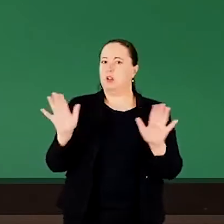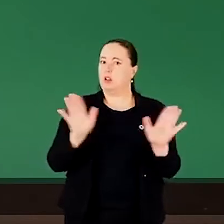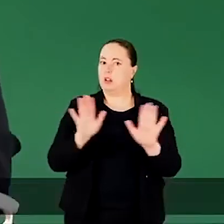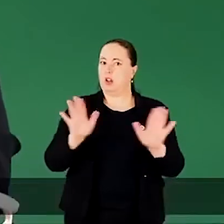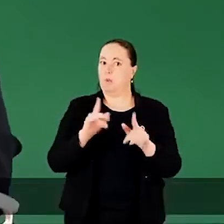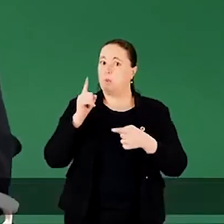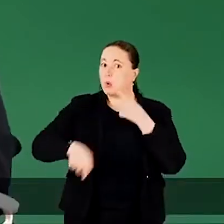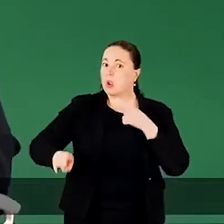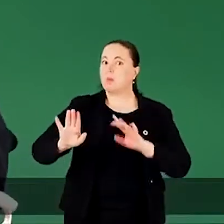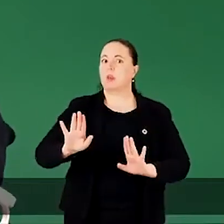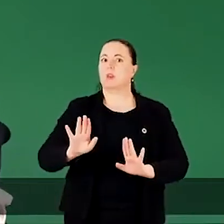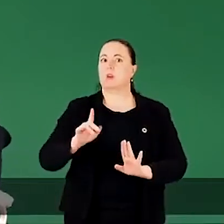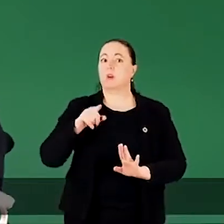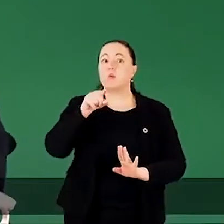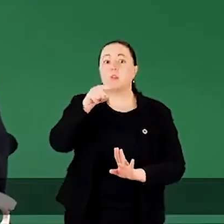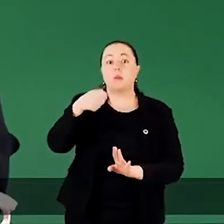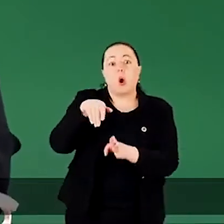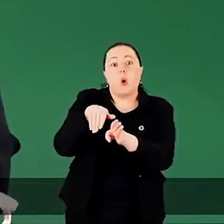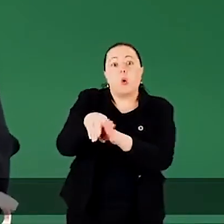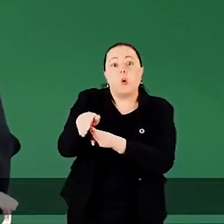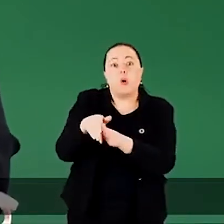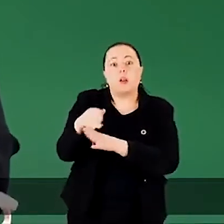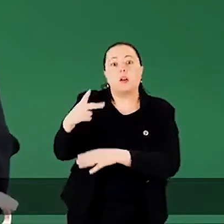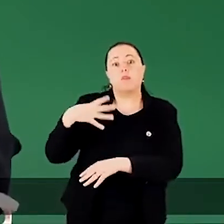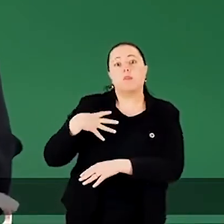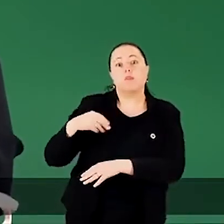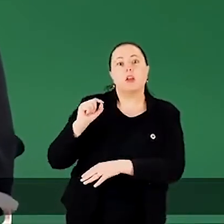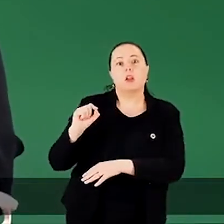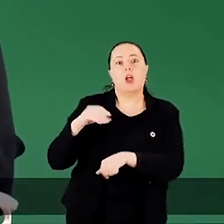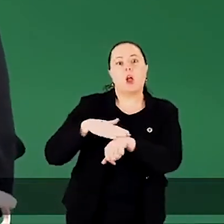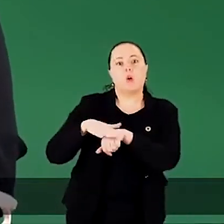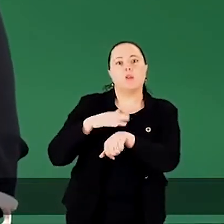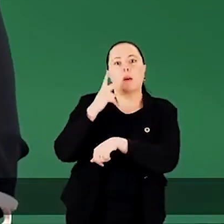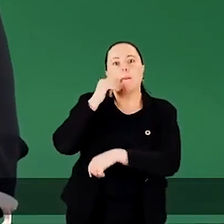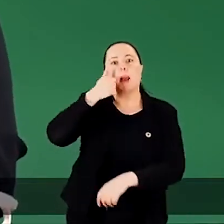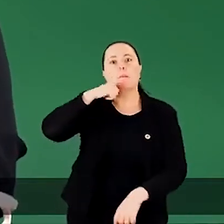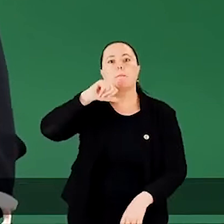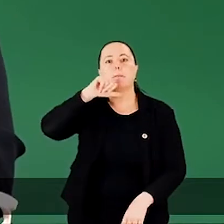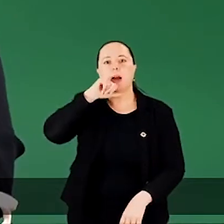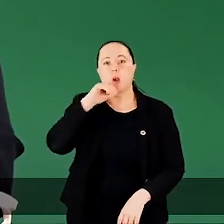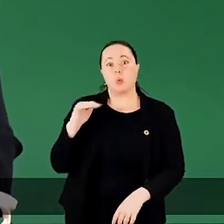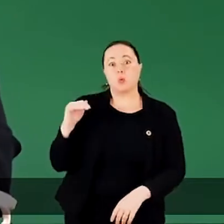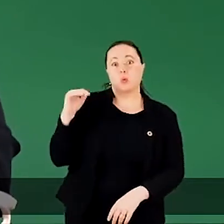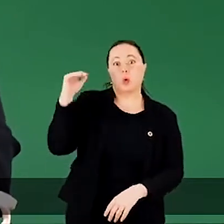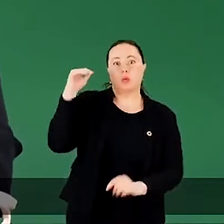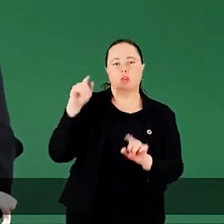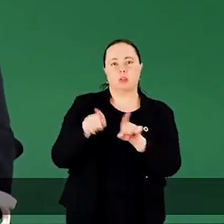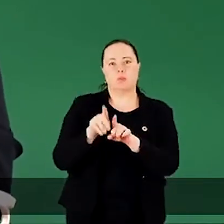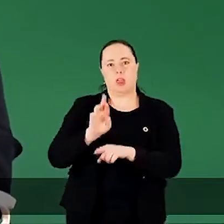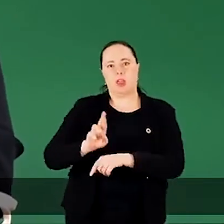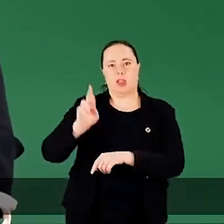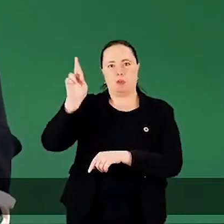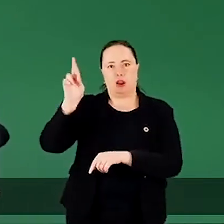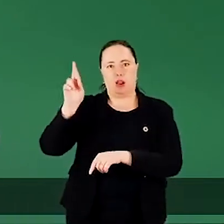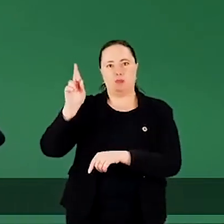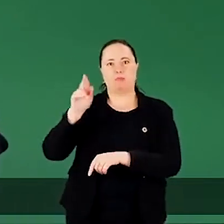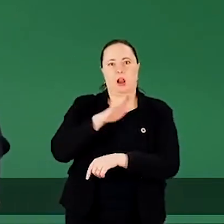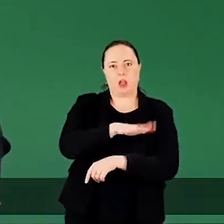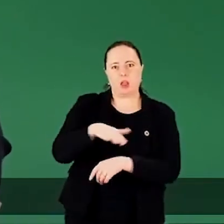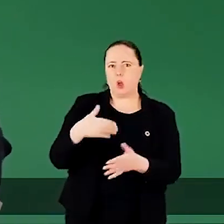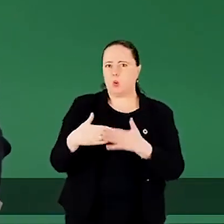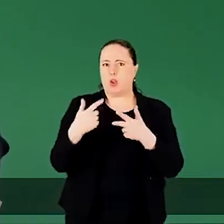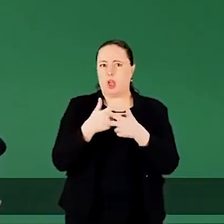mesma idade. Eles devem ser orientados a sempre falarem com os pais, com os adultos, com os